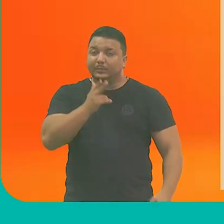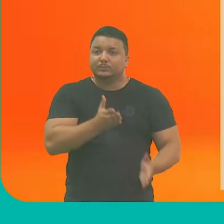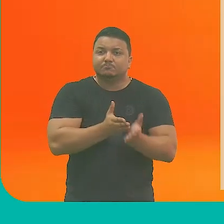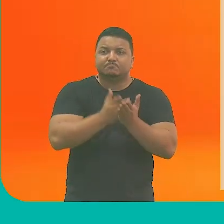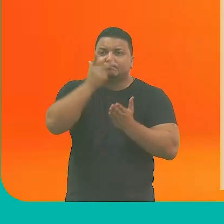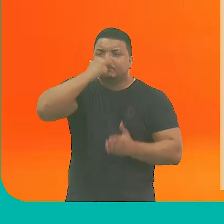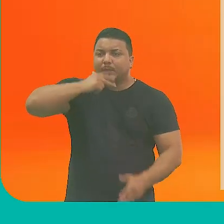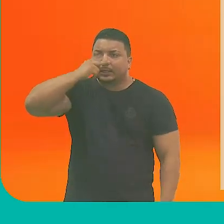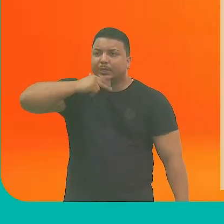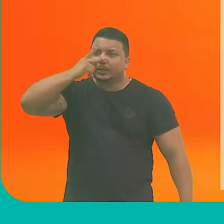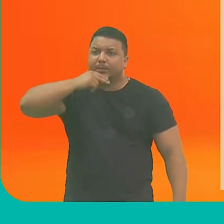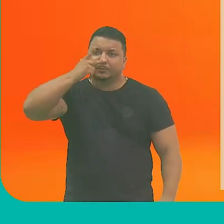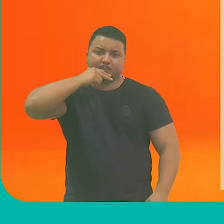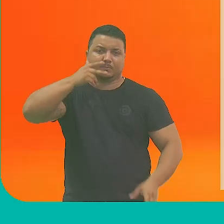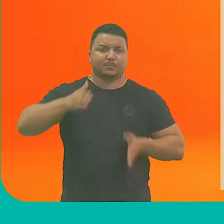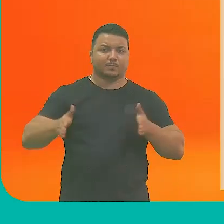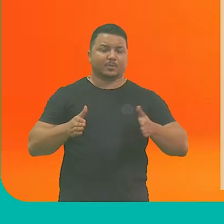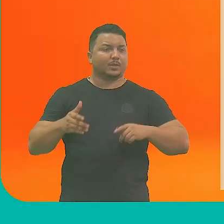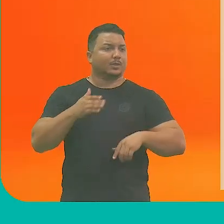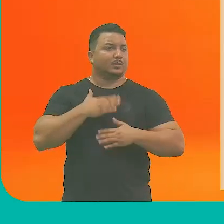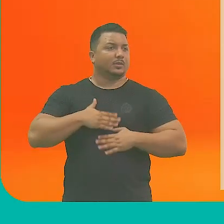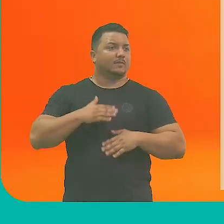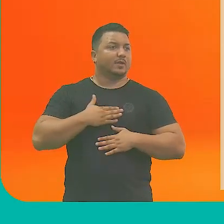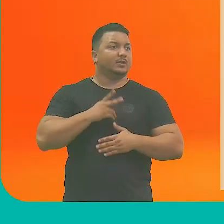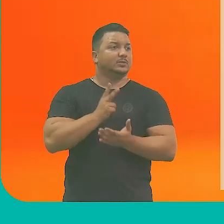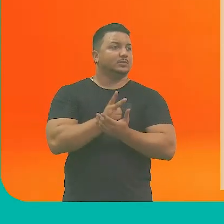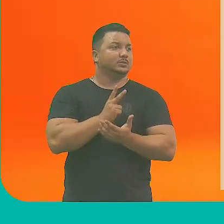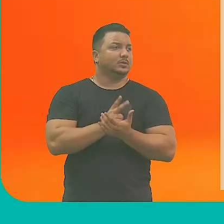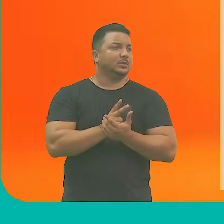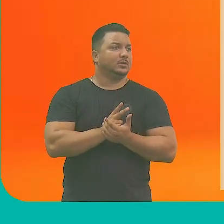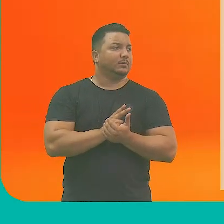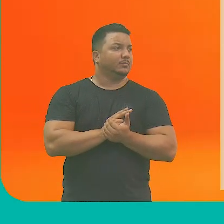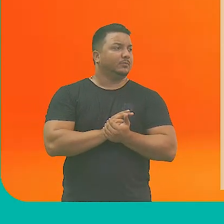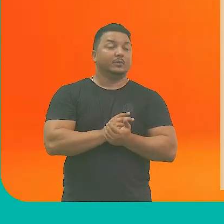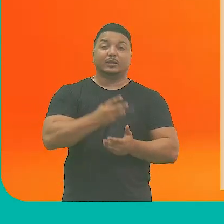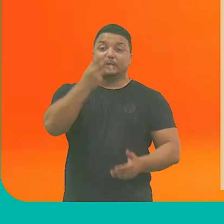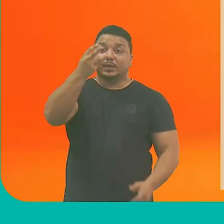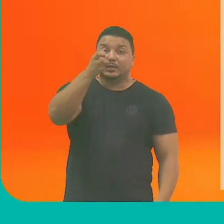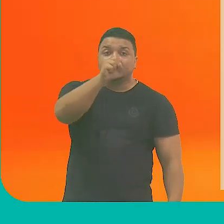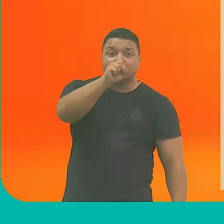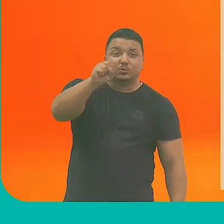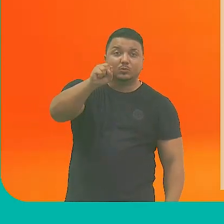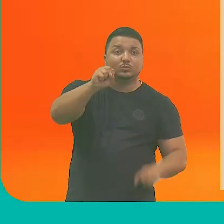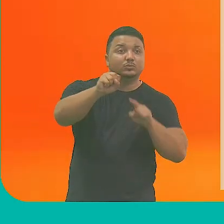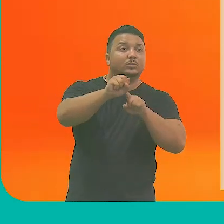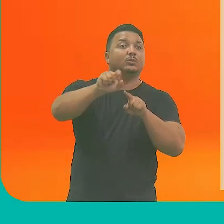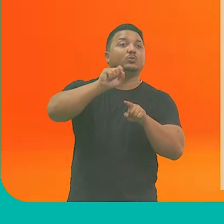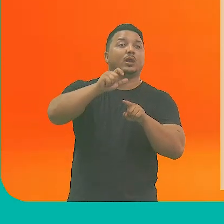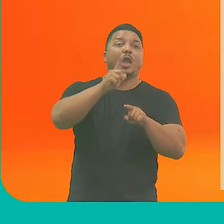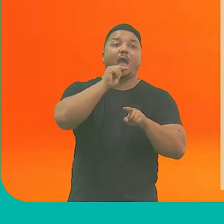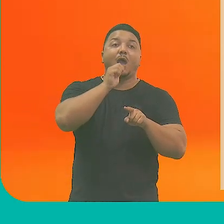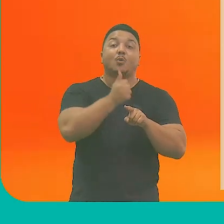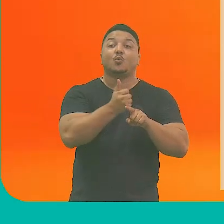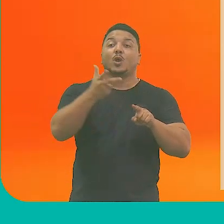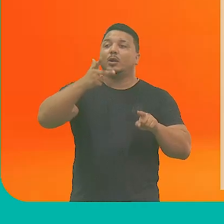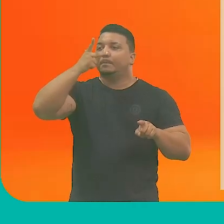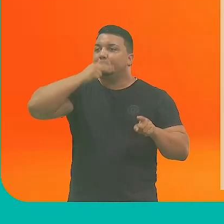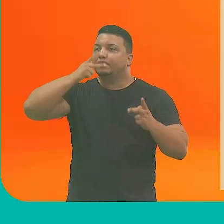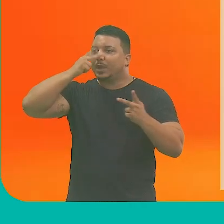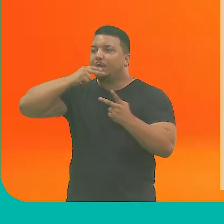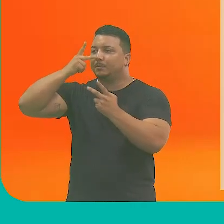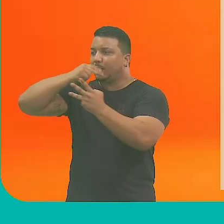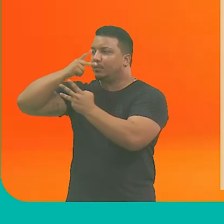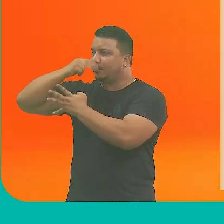de água em todo o intervalo de tempo. Durante esses 3 segundos, a quantidade de água que ela despeja é